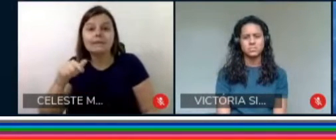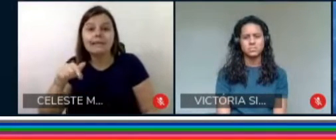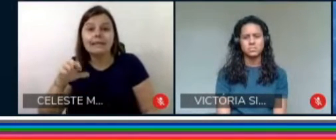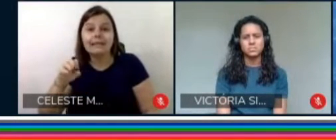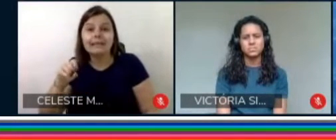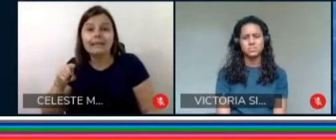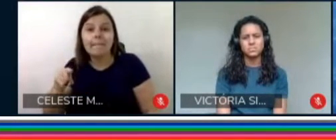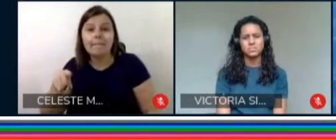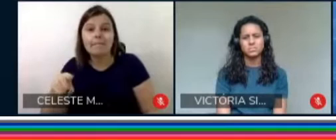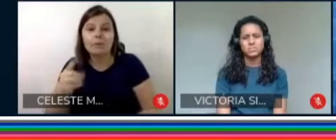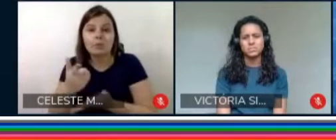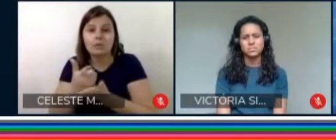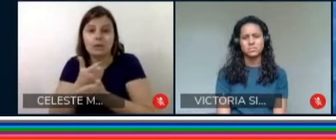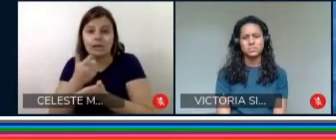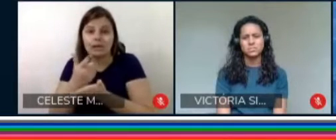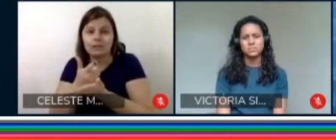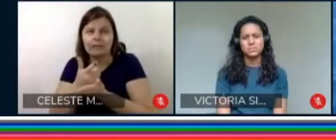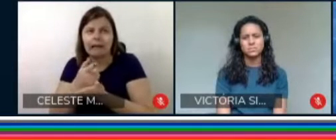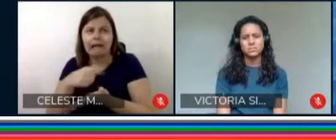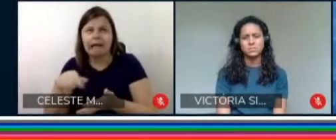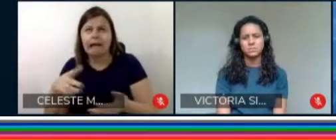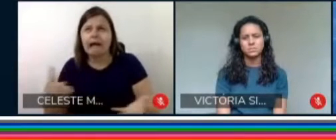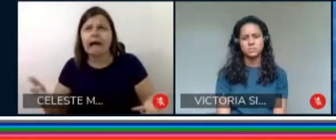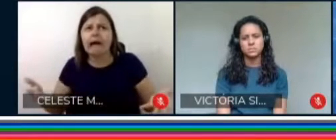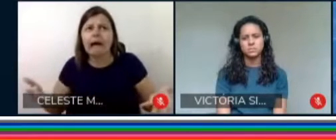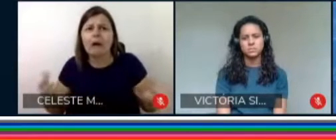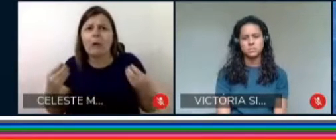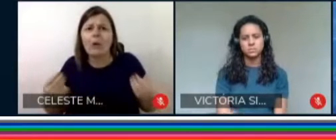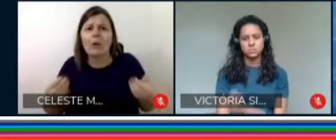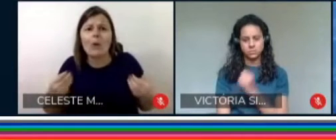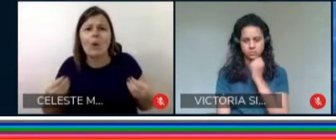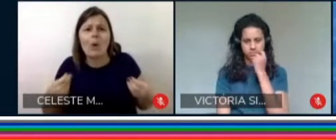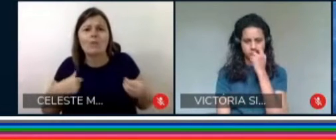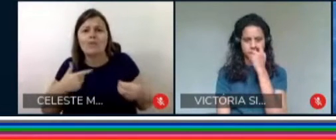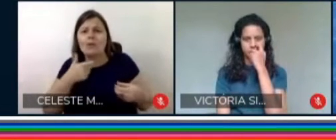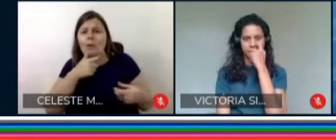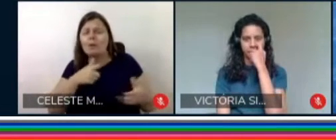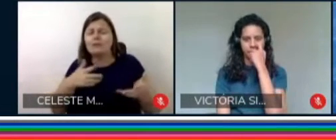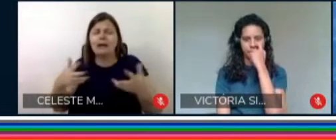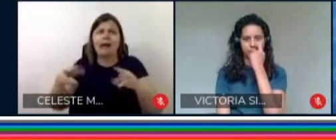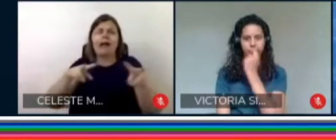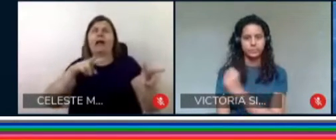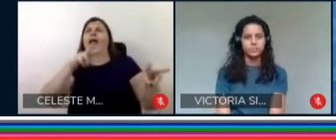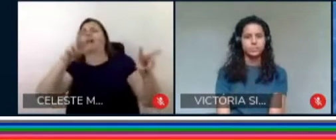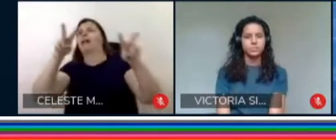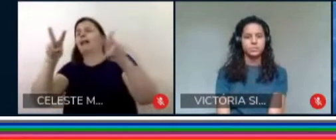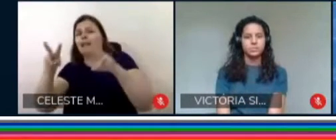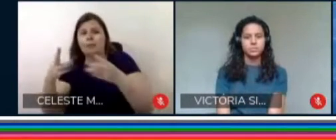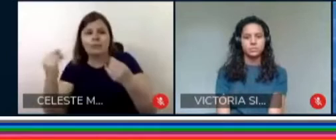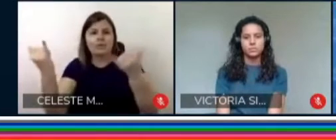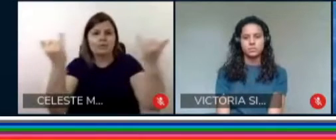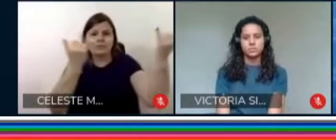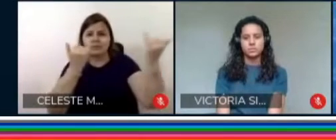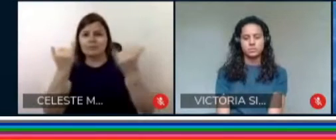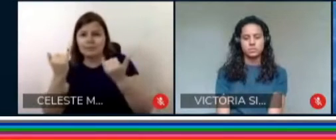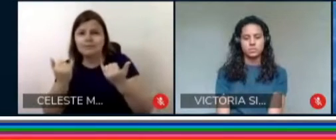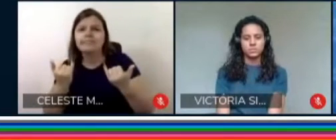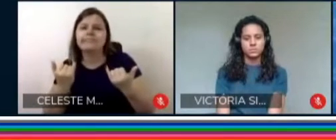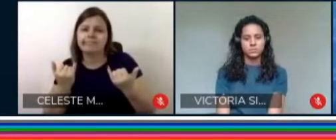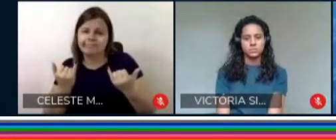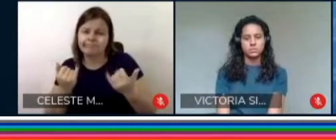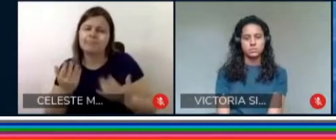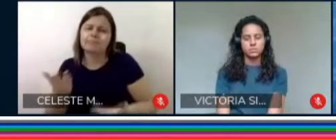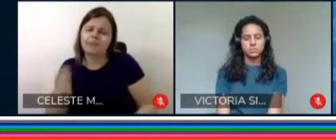engano, aí a pessoa pensa, como é que eu vou me achar nesse mundo de informação, né? E obviamente os trabalhos